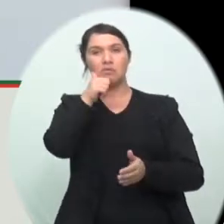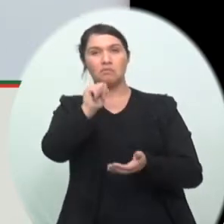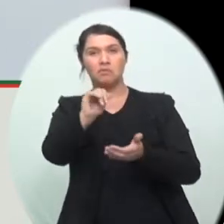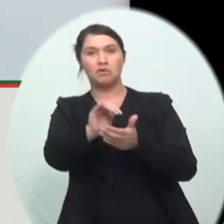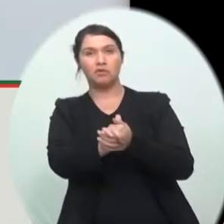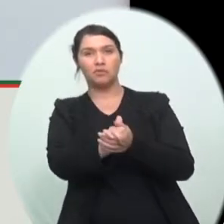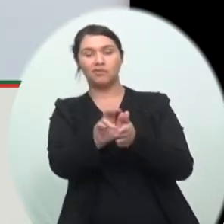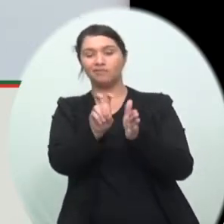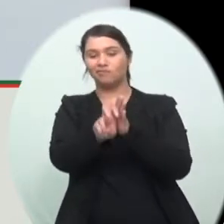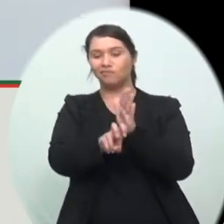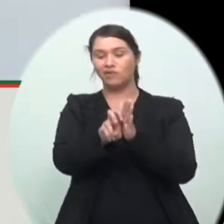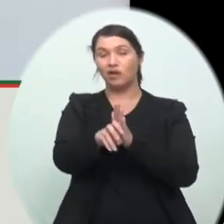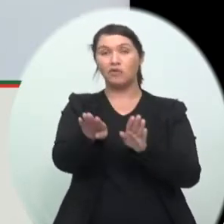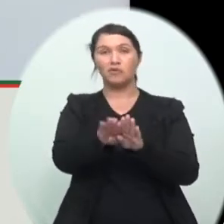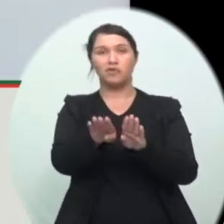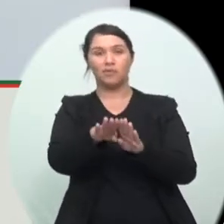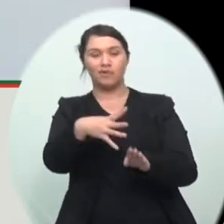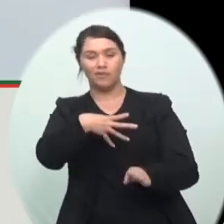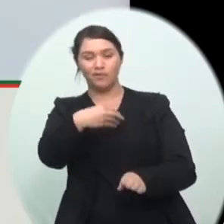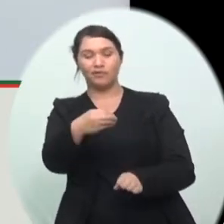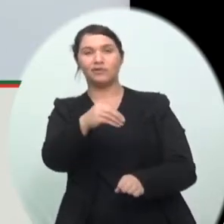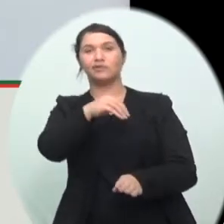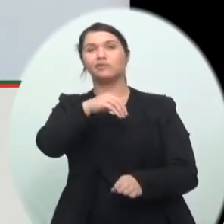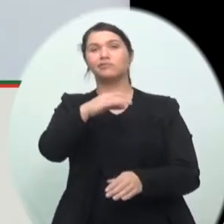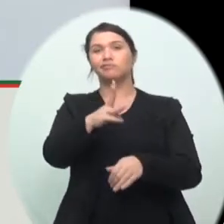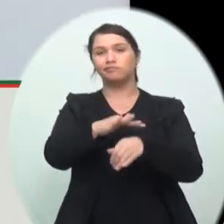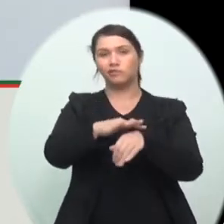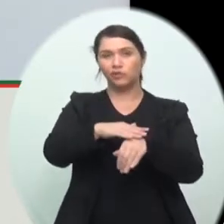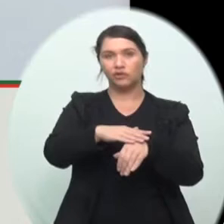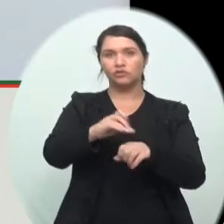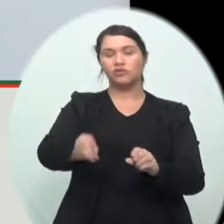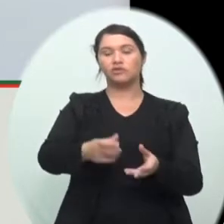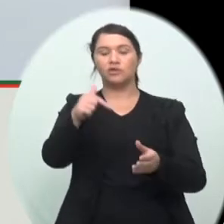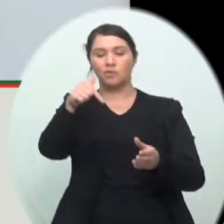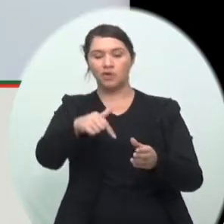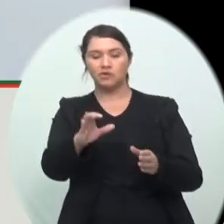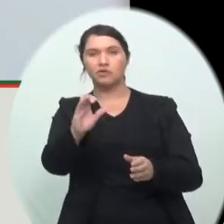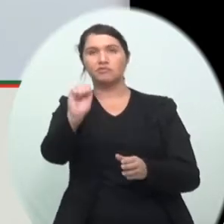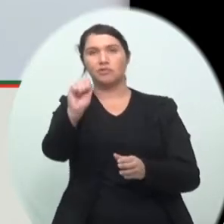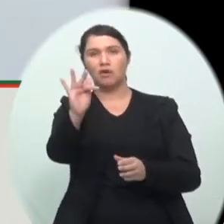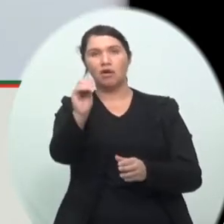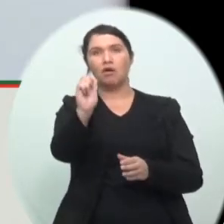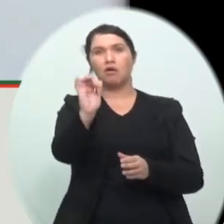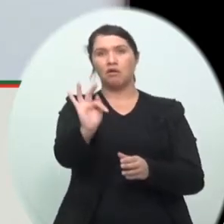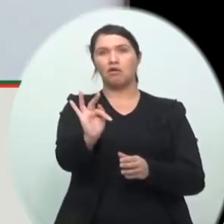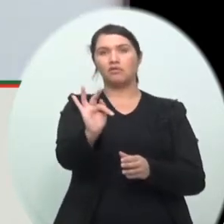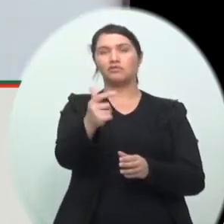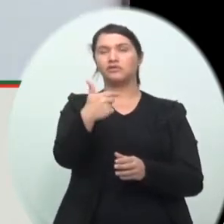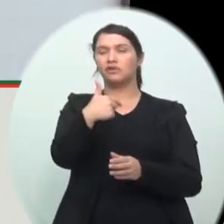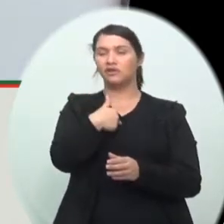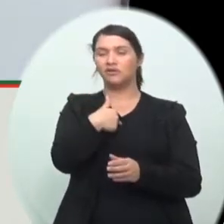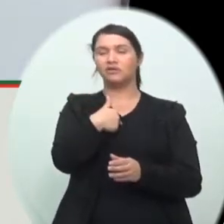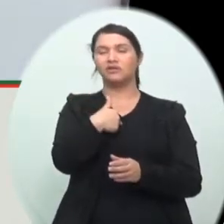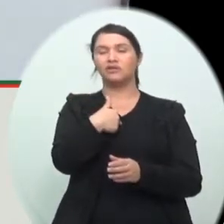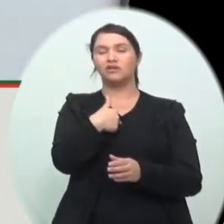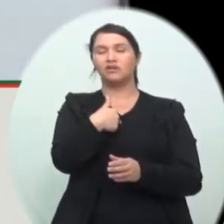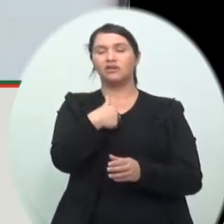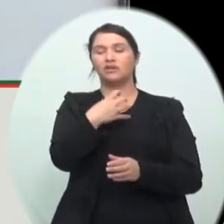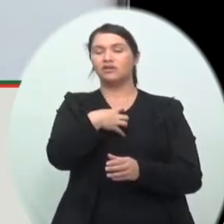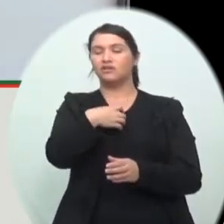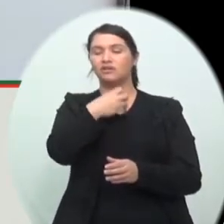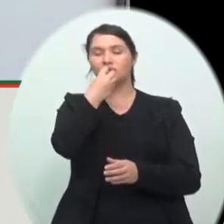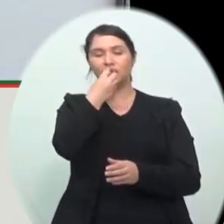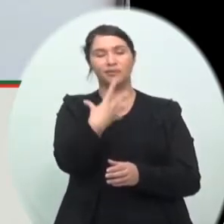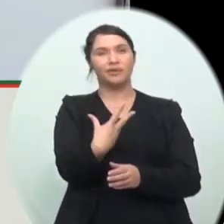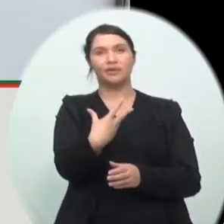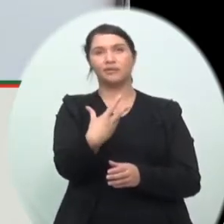Uma criança doente. Aqui foi o meu socorro, que muitas horas, igual a semana passada, eu não